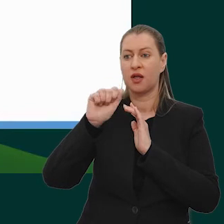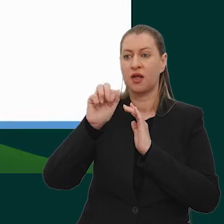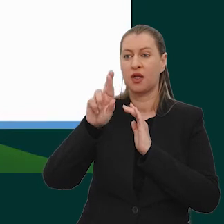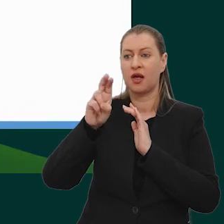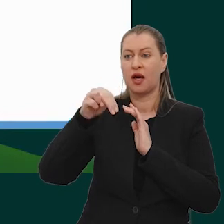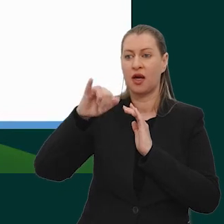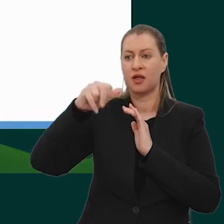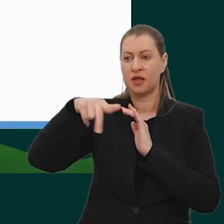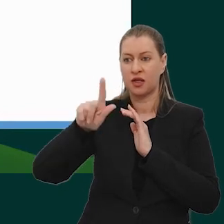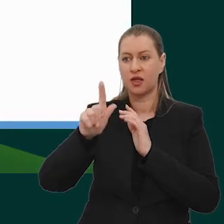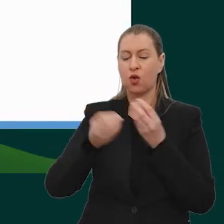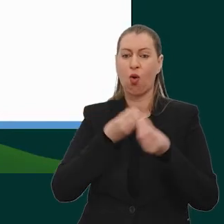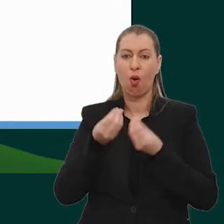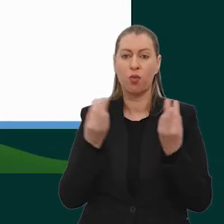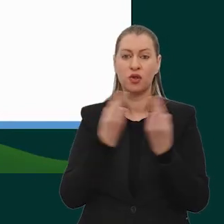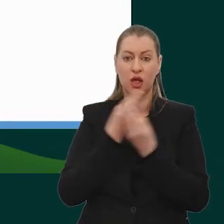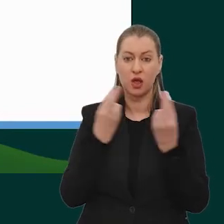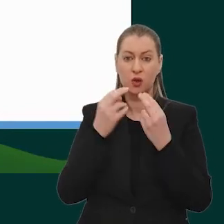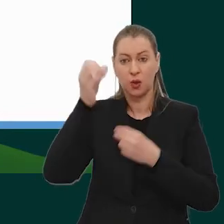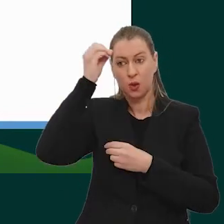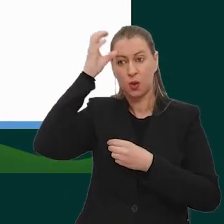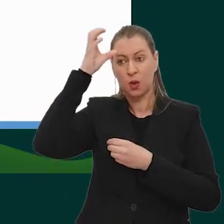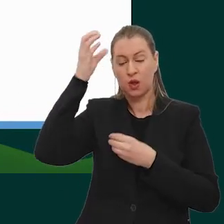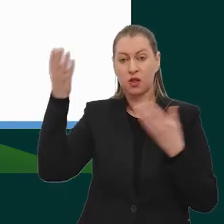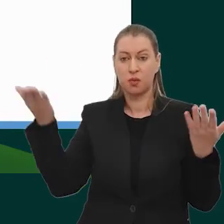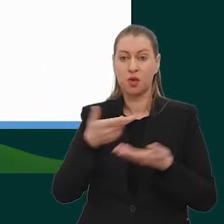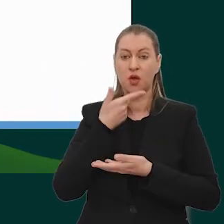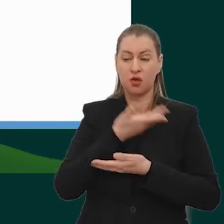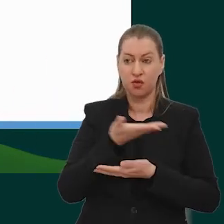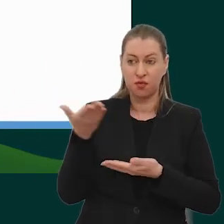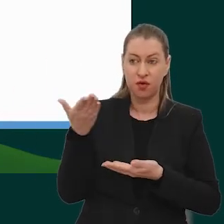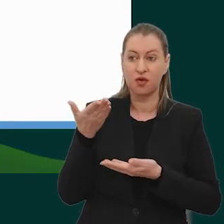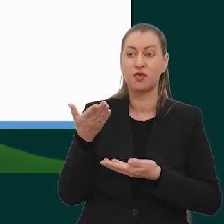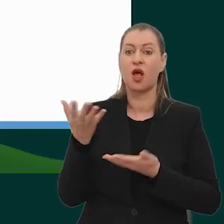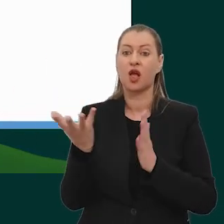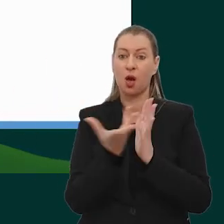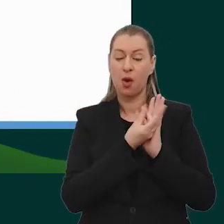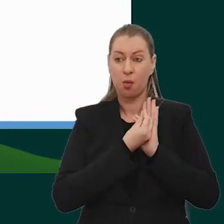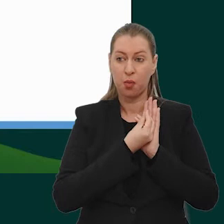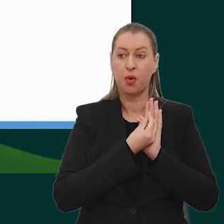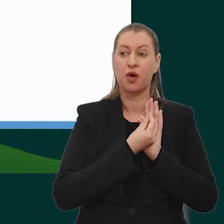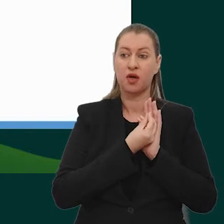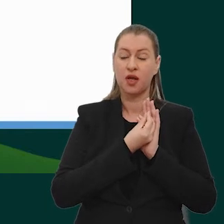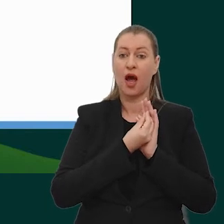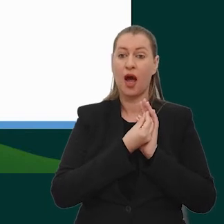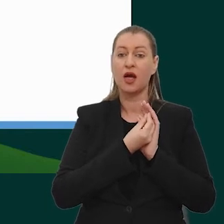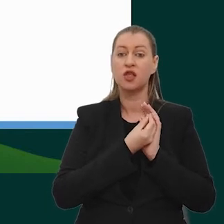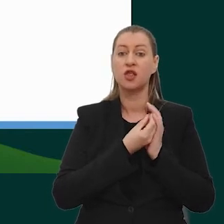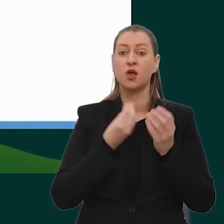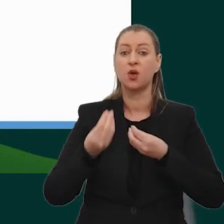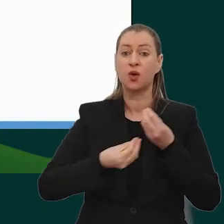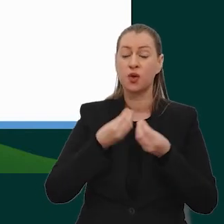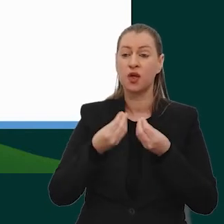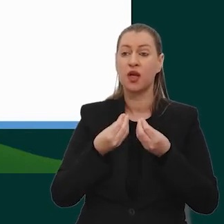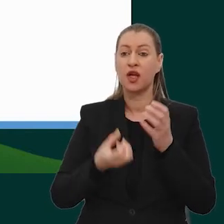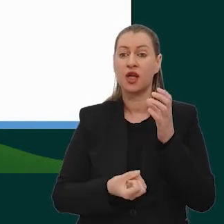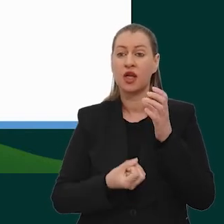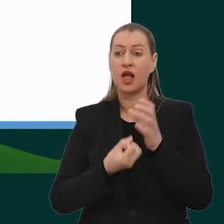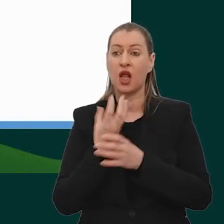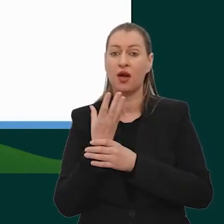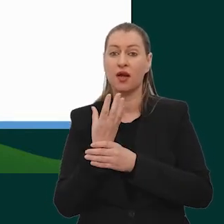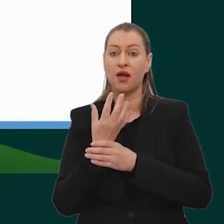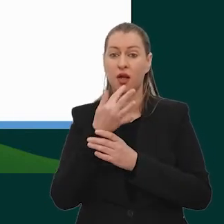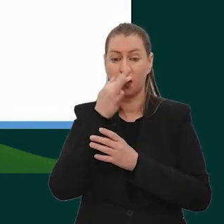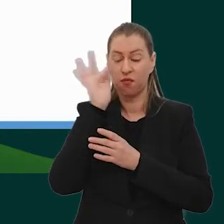essa semântica que eu comentei. Ontologias é uma abordagem de árvores, que vocês podem imaginar que ela vai criando lá.